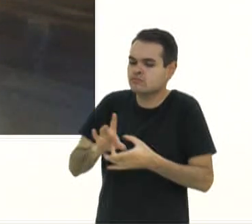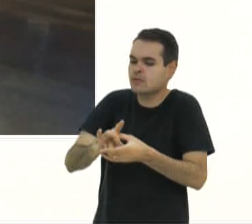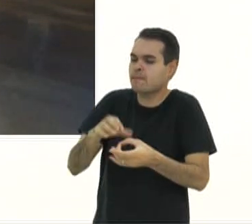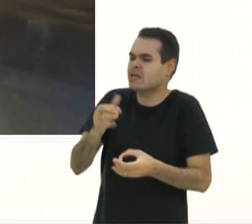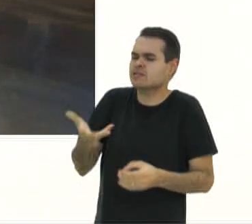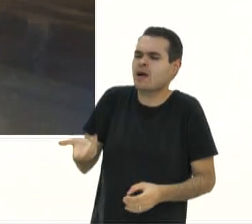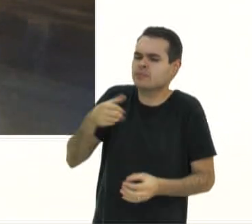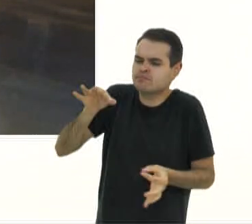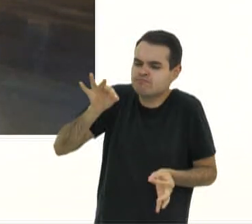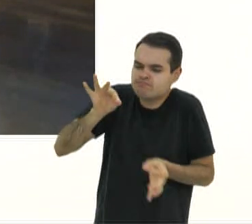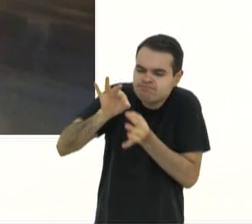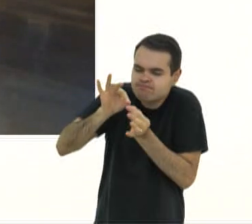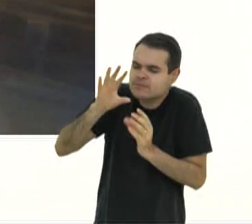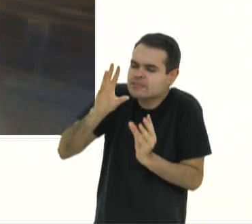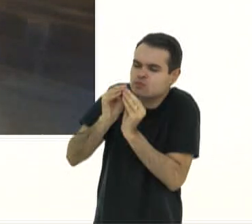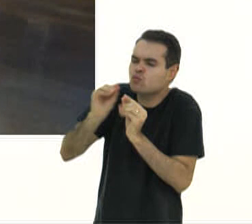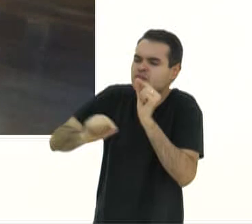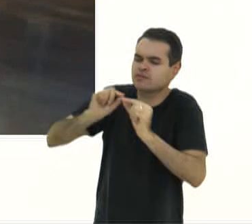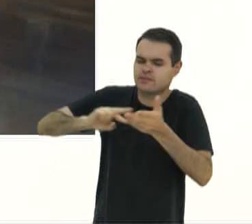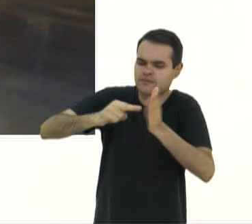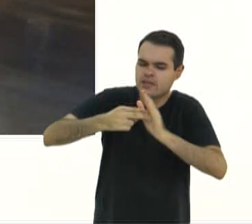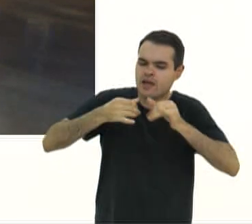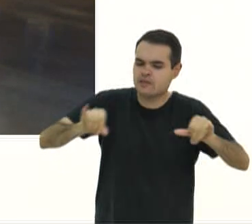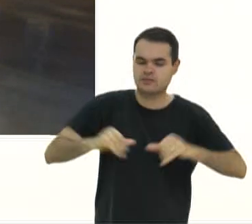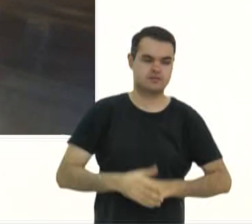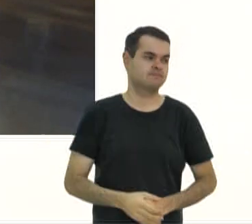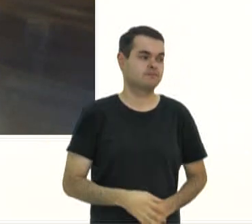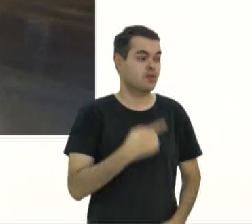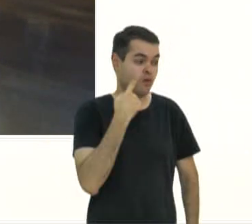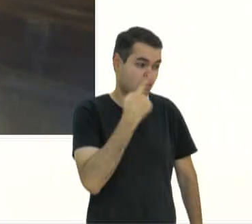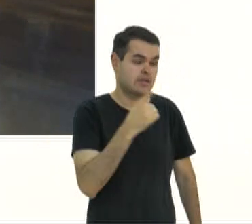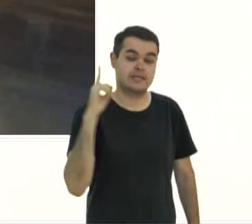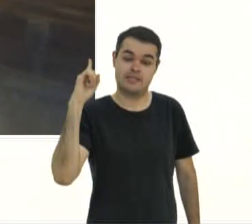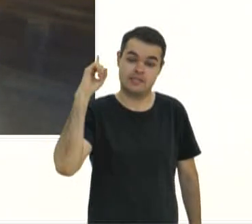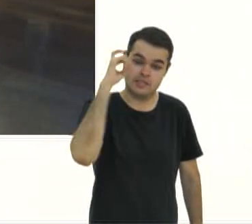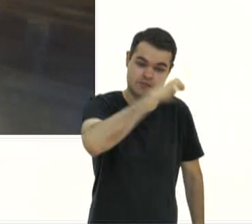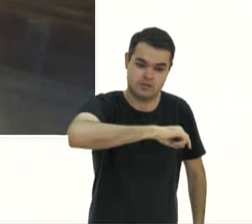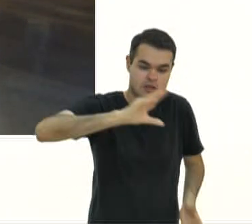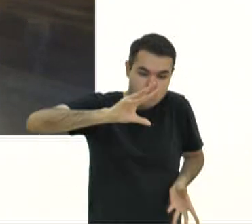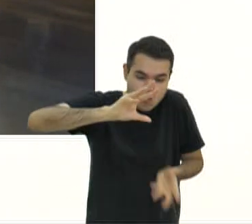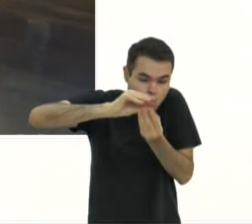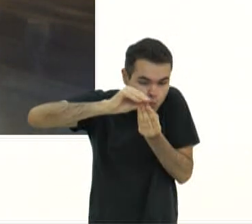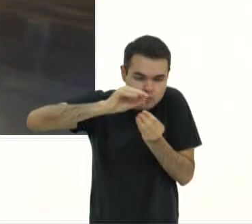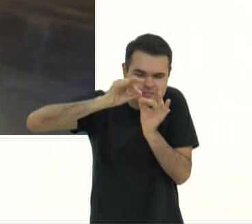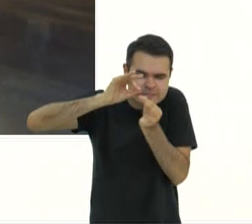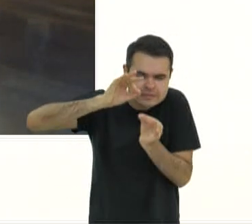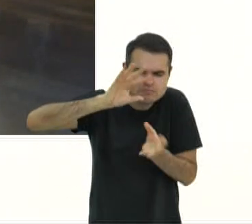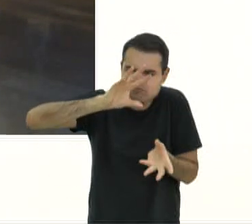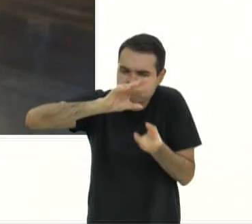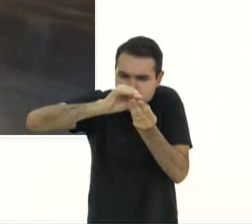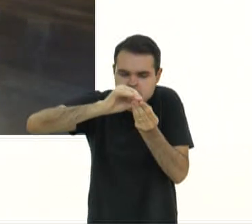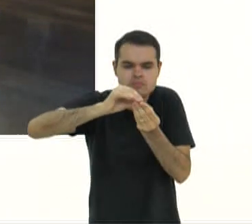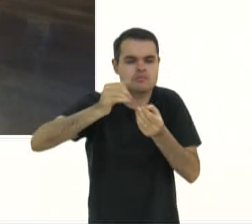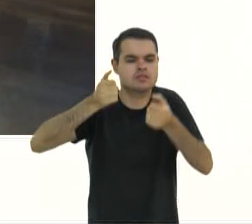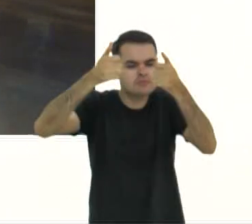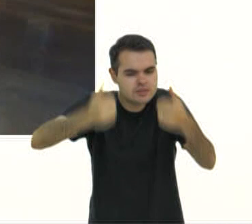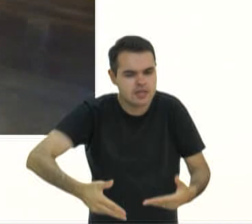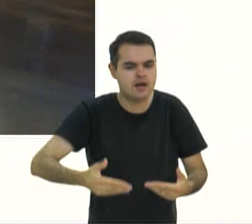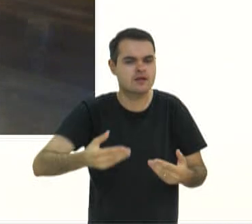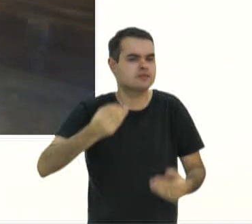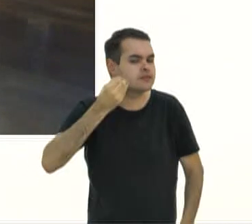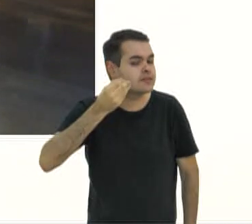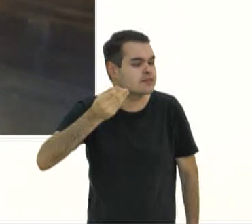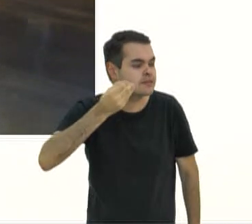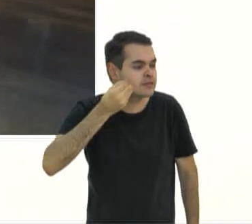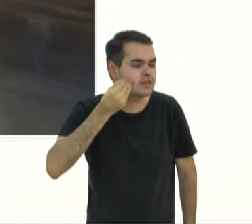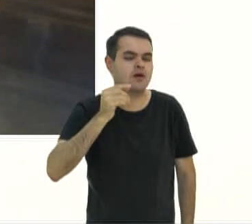poucas palavras, o que seria energia? Olha, Hugo, é bem difícil a gente usar poucas palavras para tentar fazer